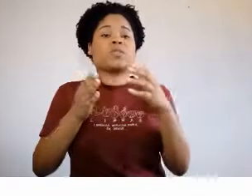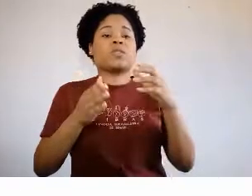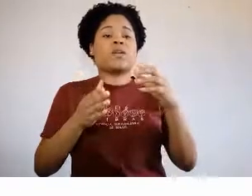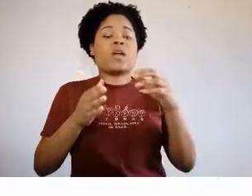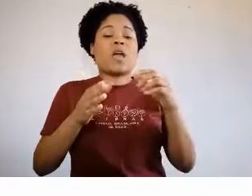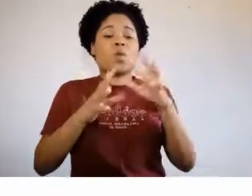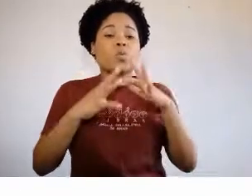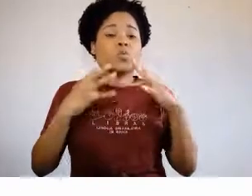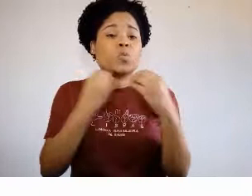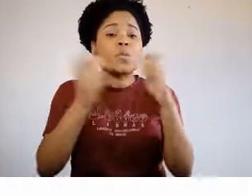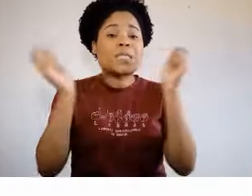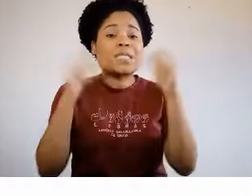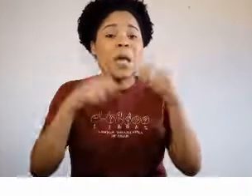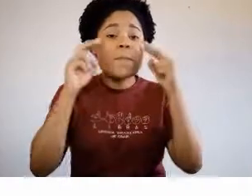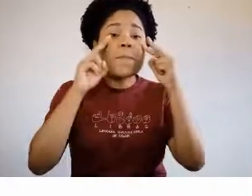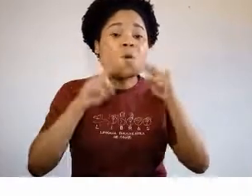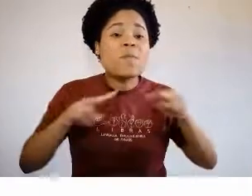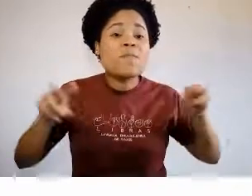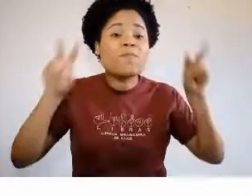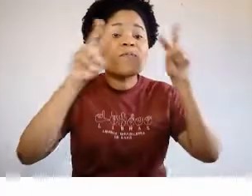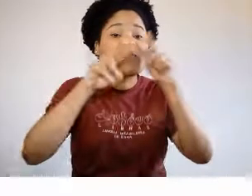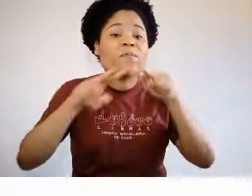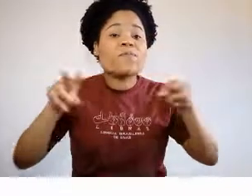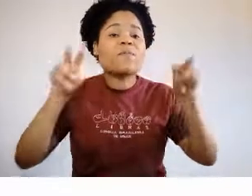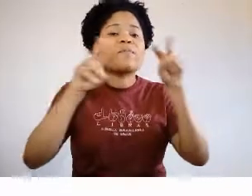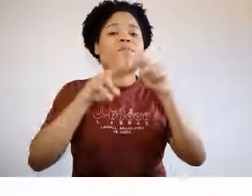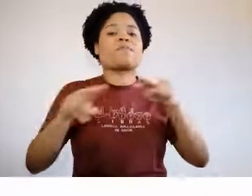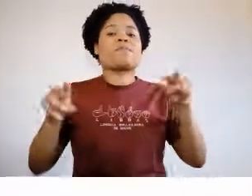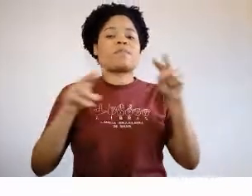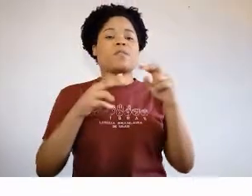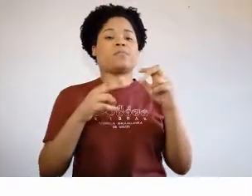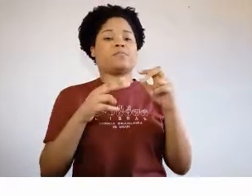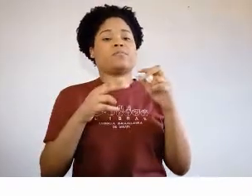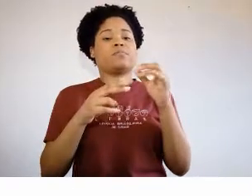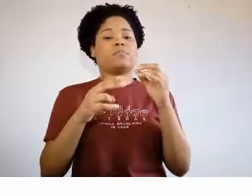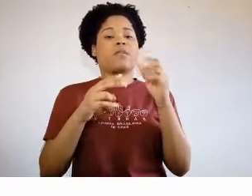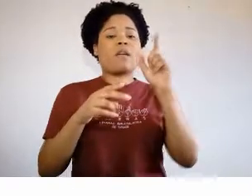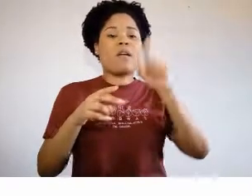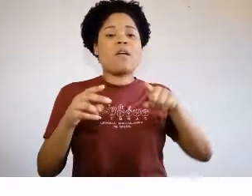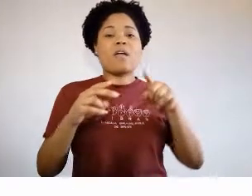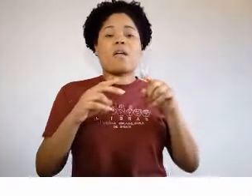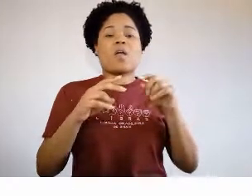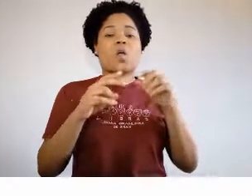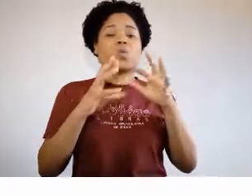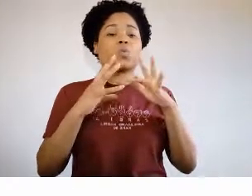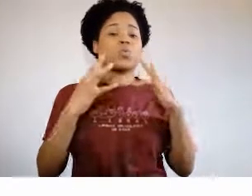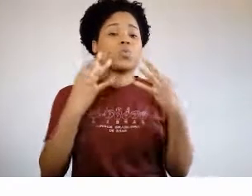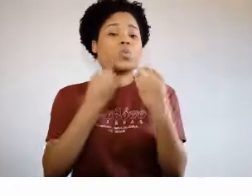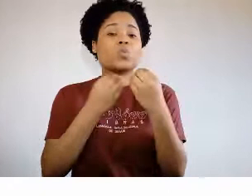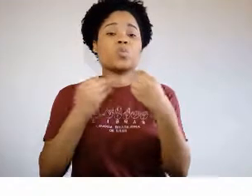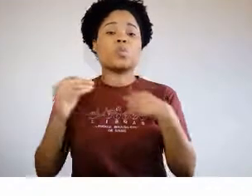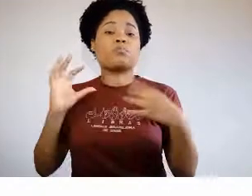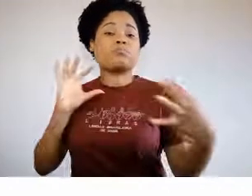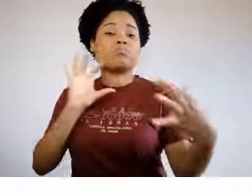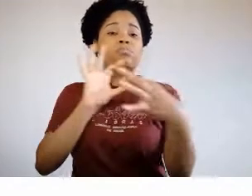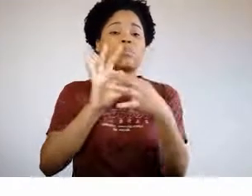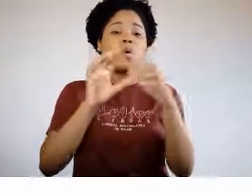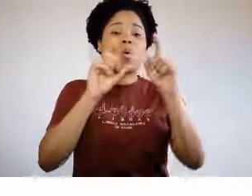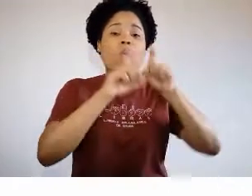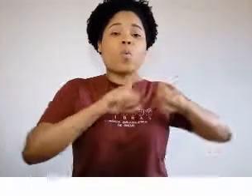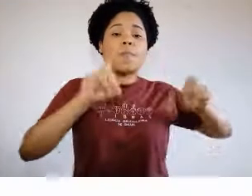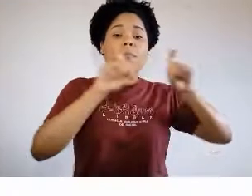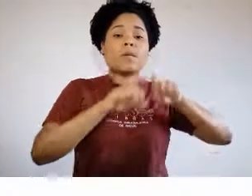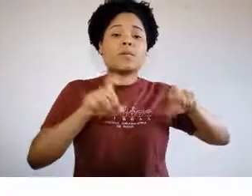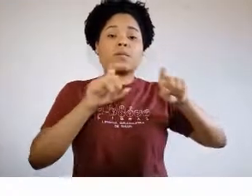aquilo que eu consigo visualizar, eu consigo enxergar. Então, olha, é a forma como eu estou conectando